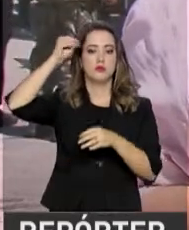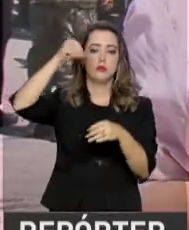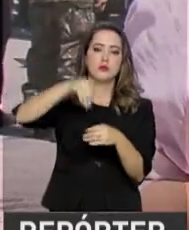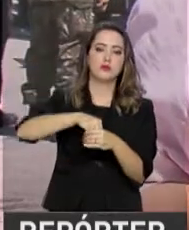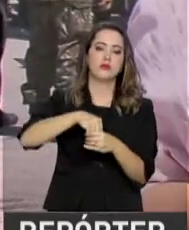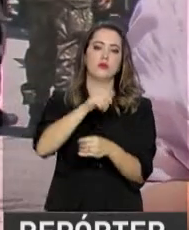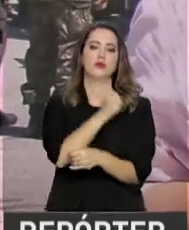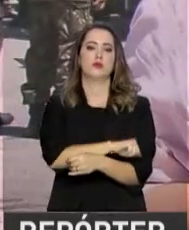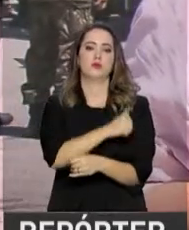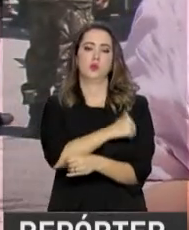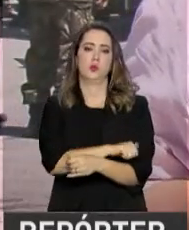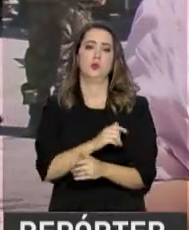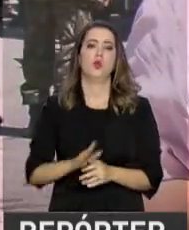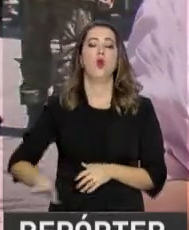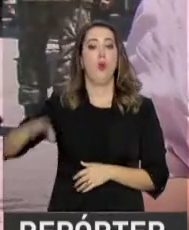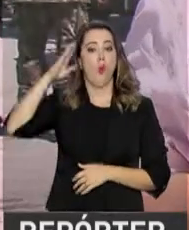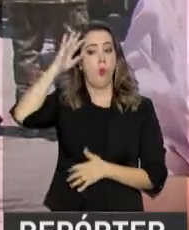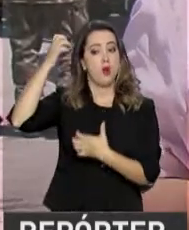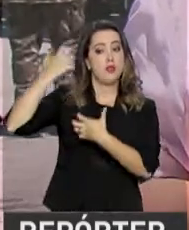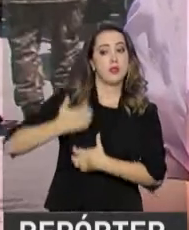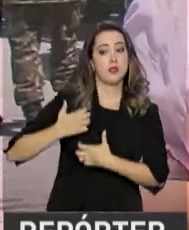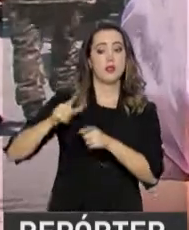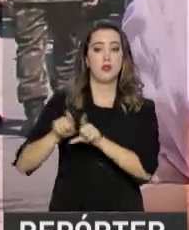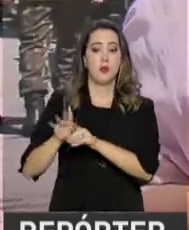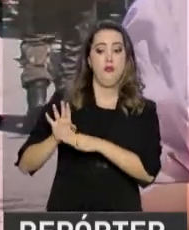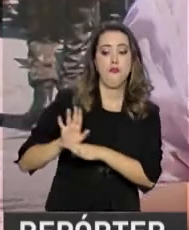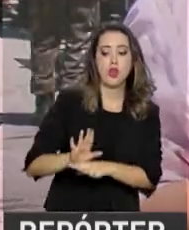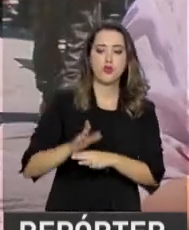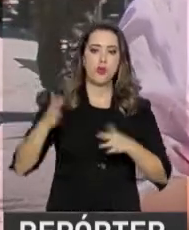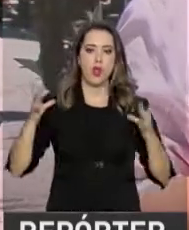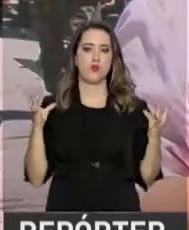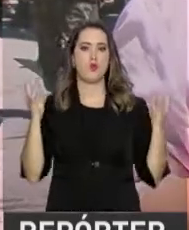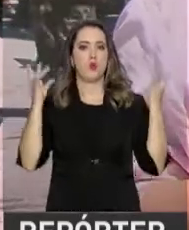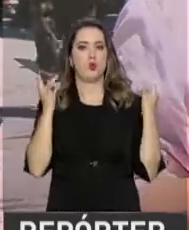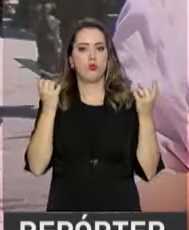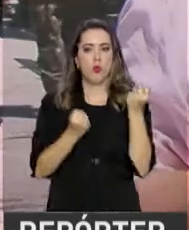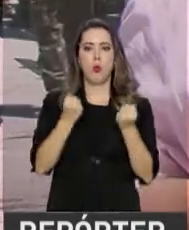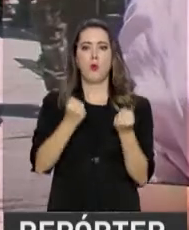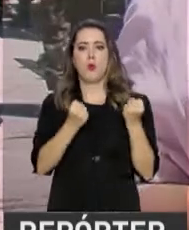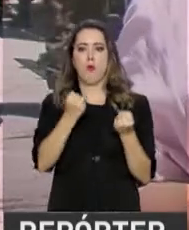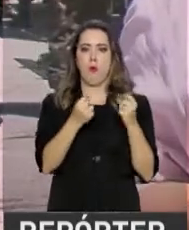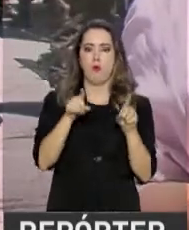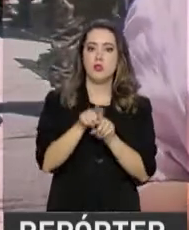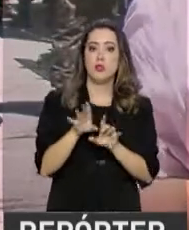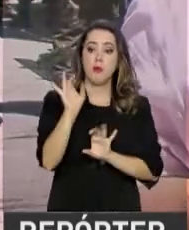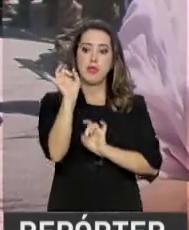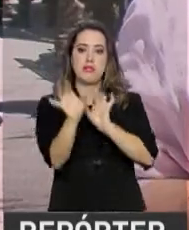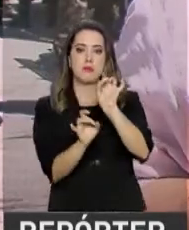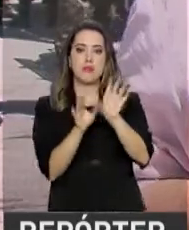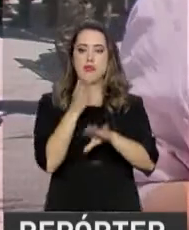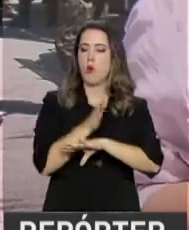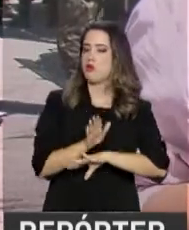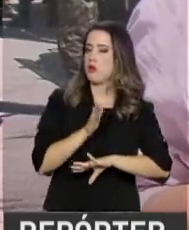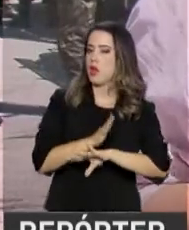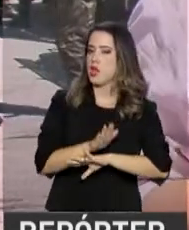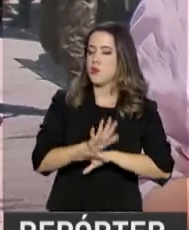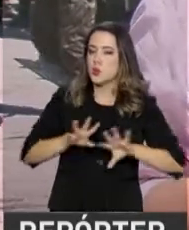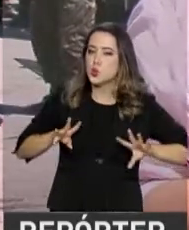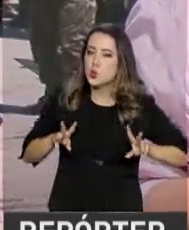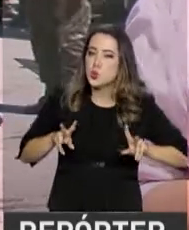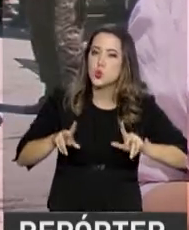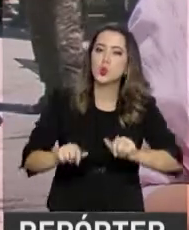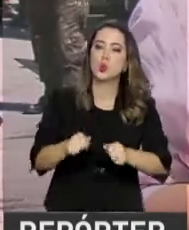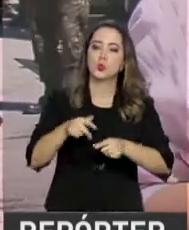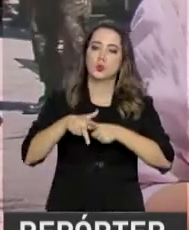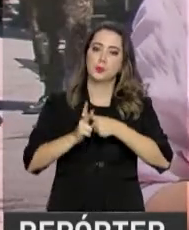janeiro o exército também vai ceder motoristas e colocar à disposição equipes especializadas e toda a estrutura pra